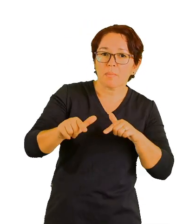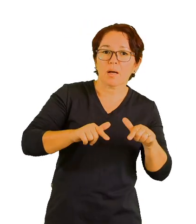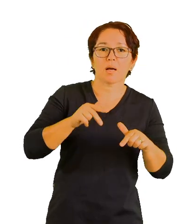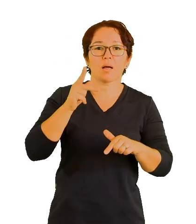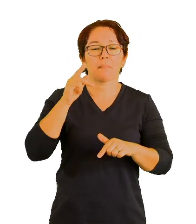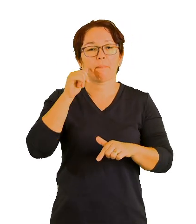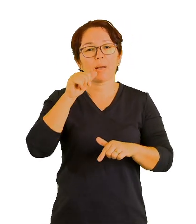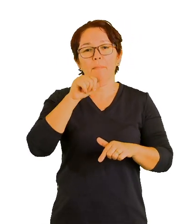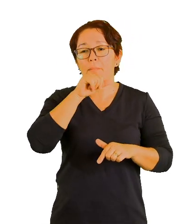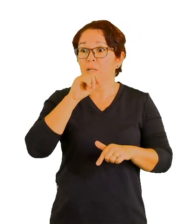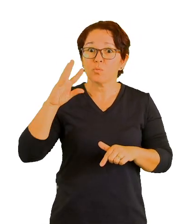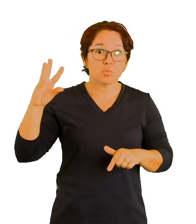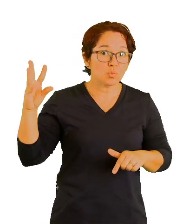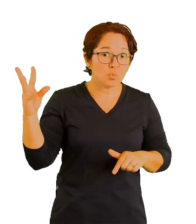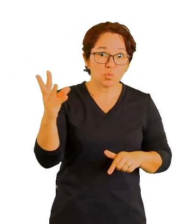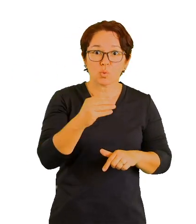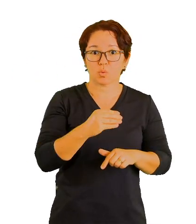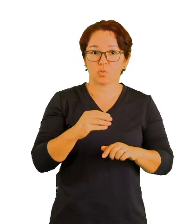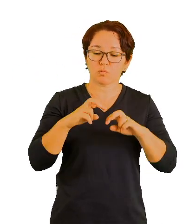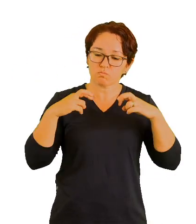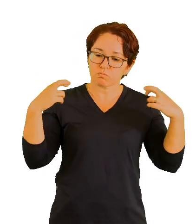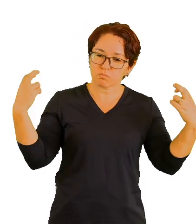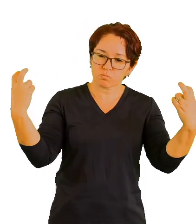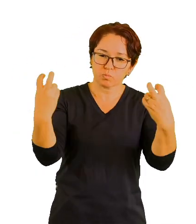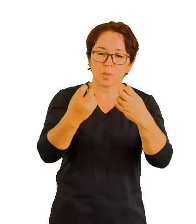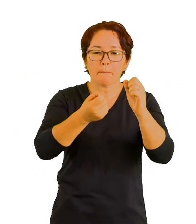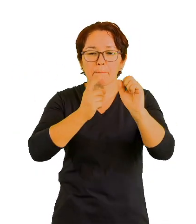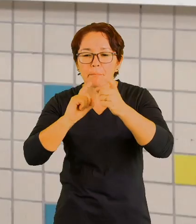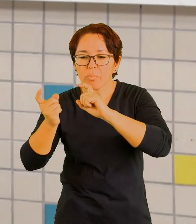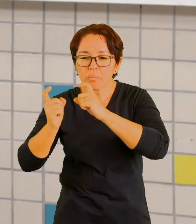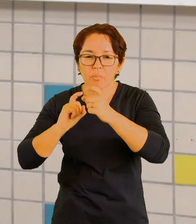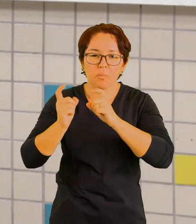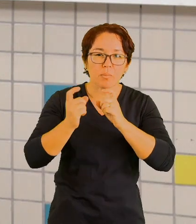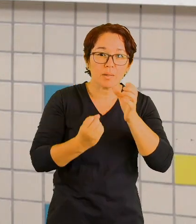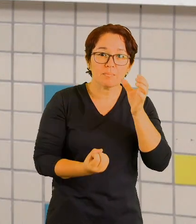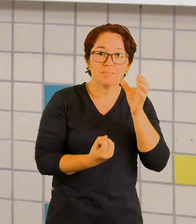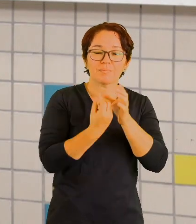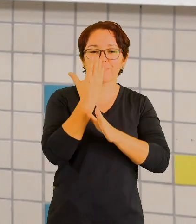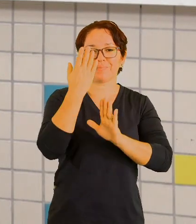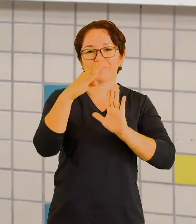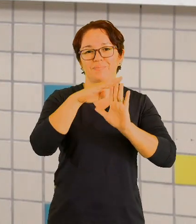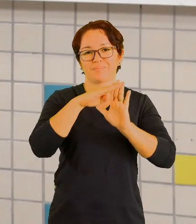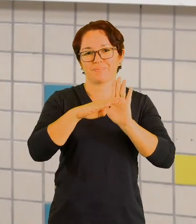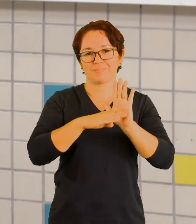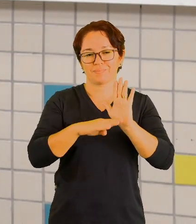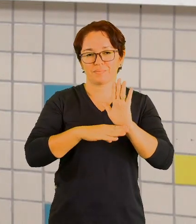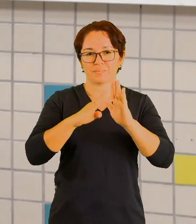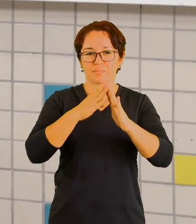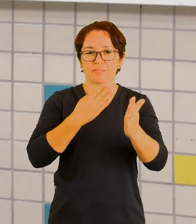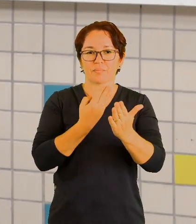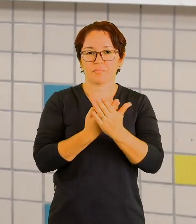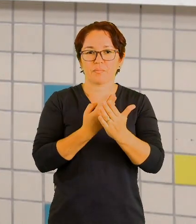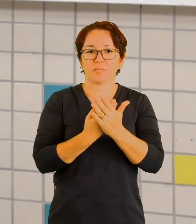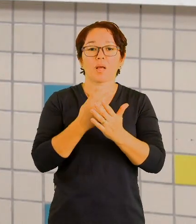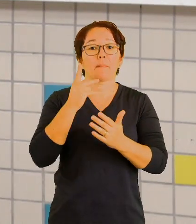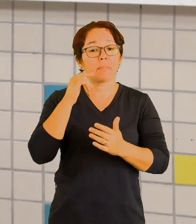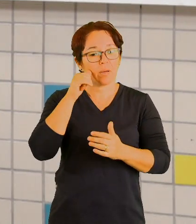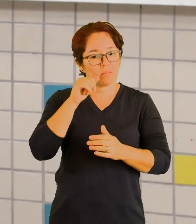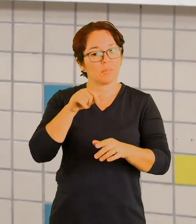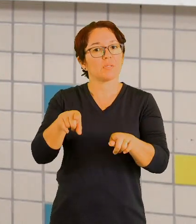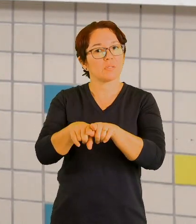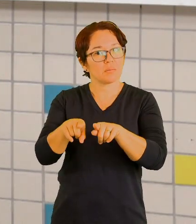pais também participam da elaboração desse regimento. Como? Através das